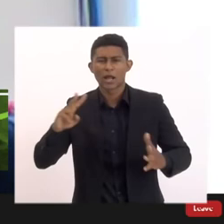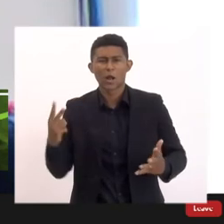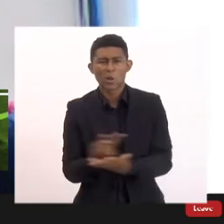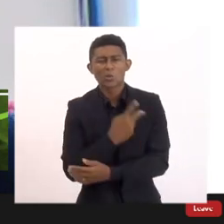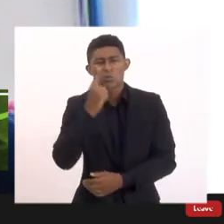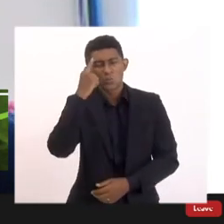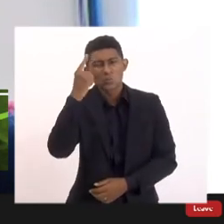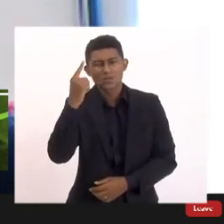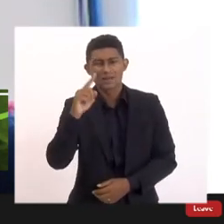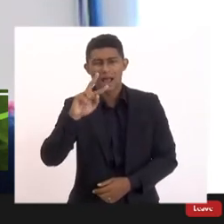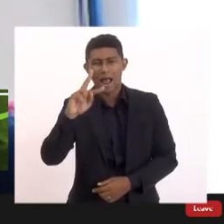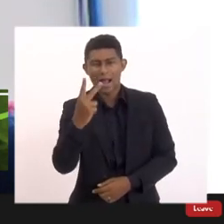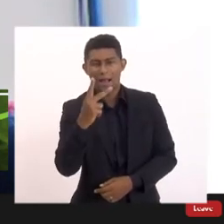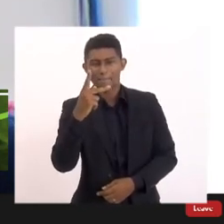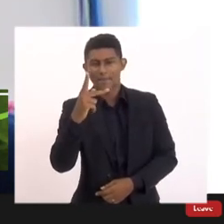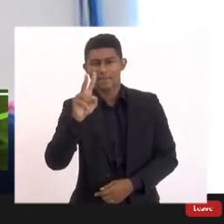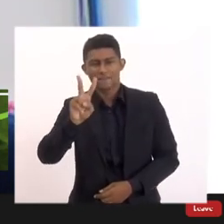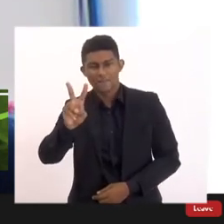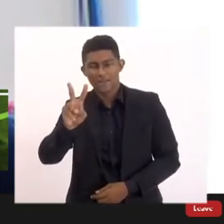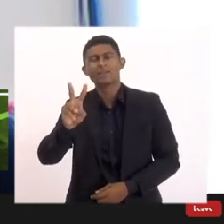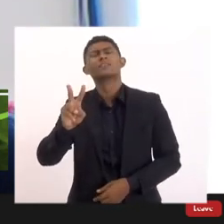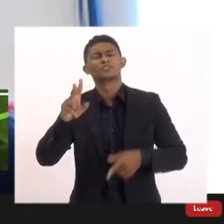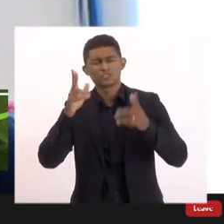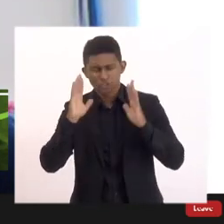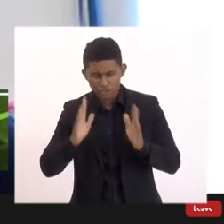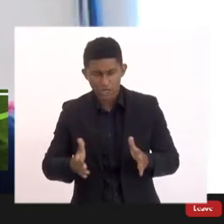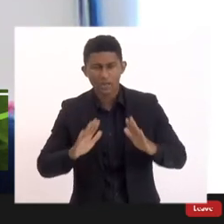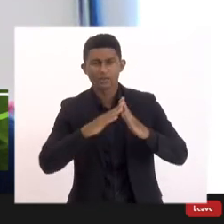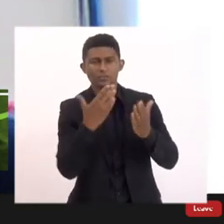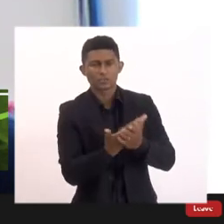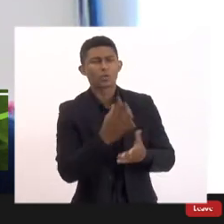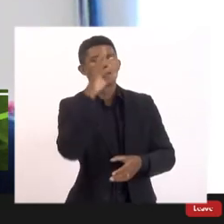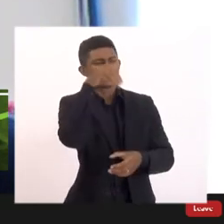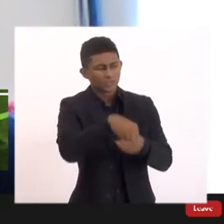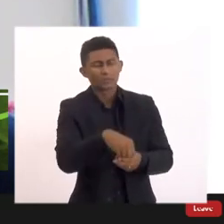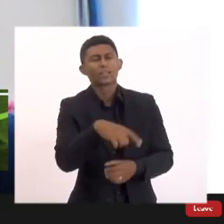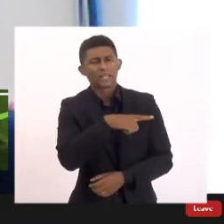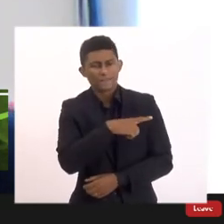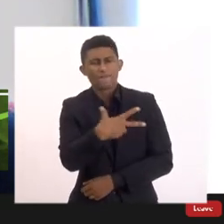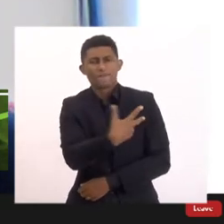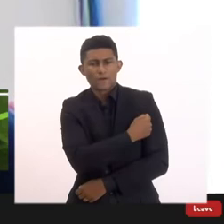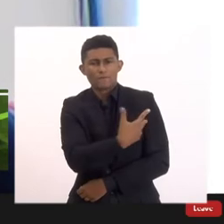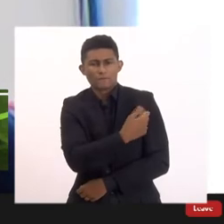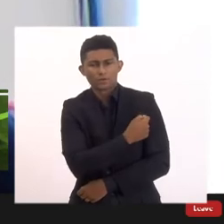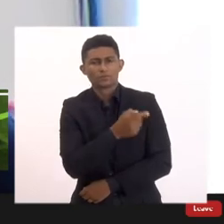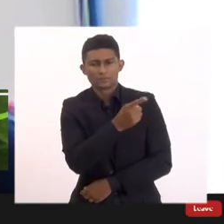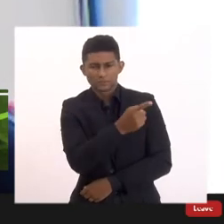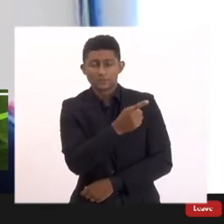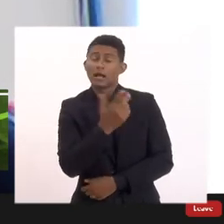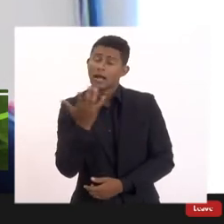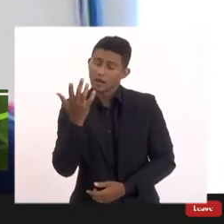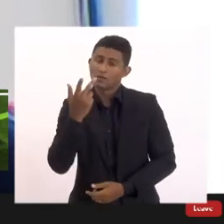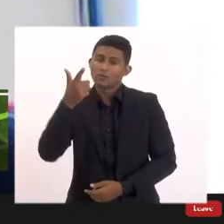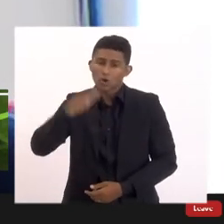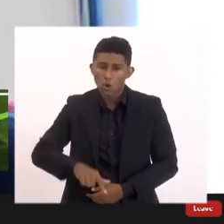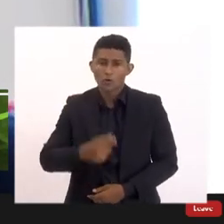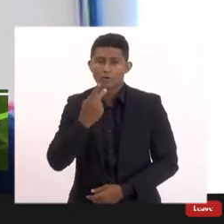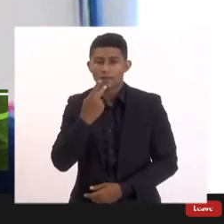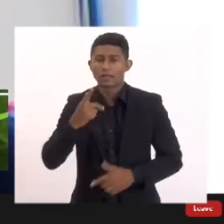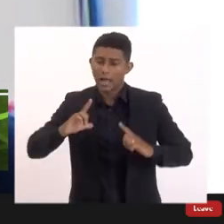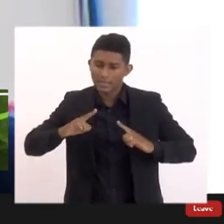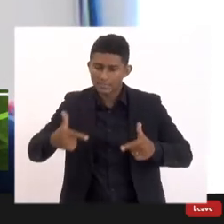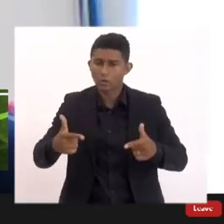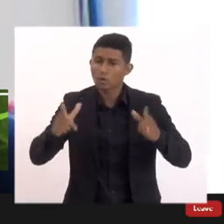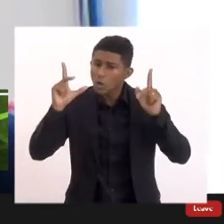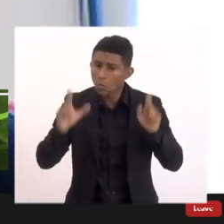HPV, onde a gente teve uma campanha de vacinação, inclusive dentro das escolas. Eu reitero a importância de ações como essa para